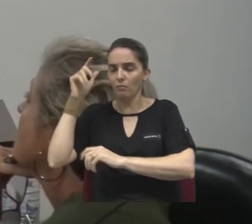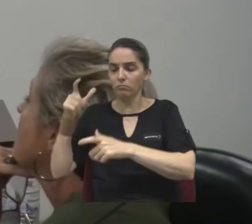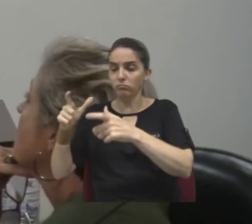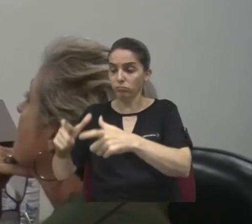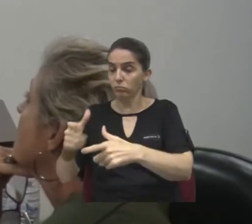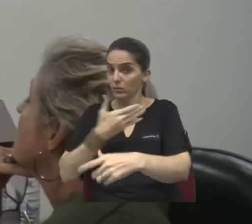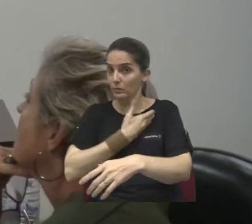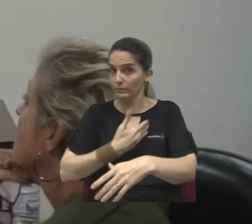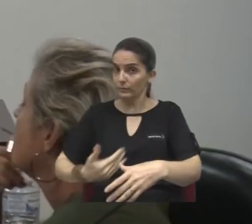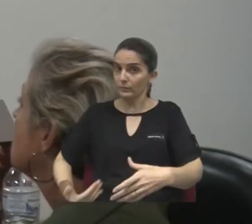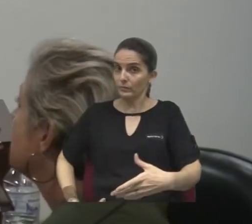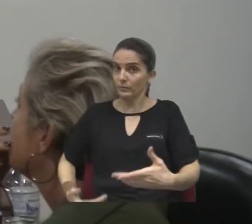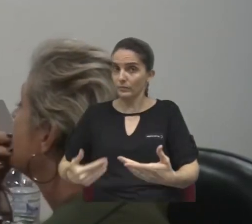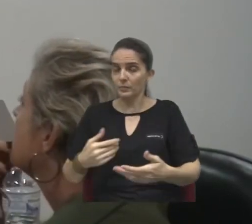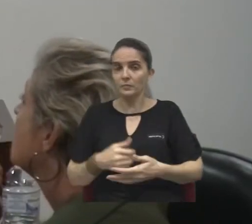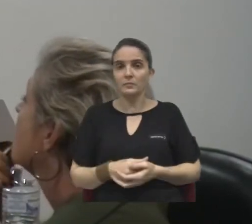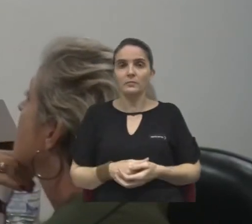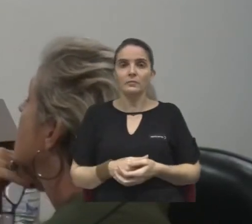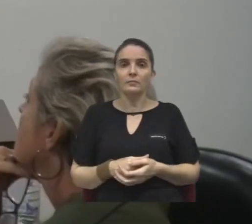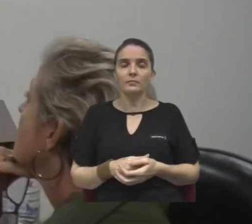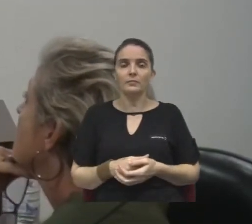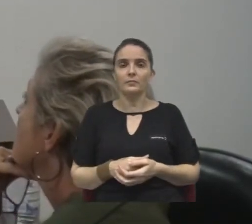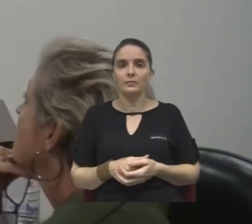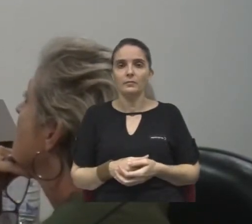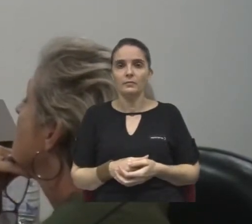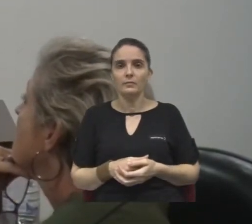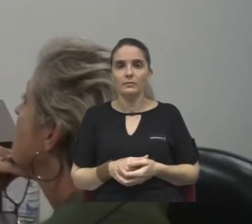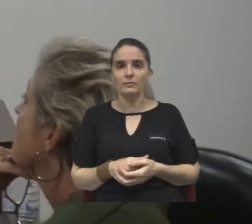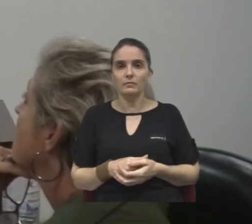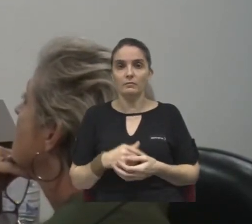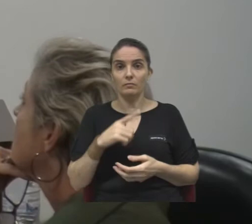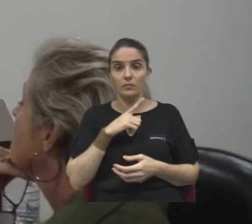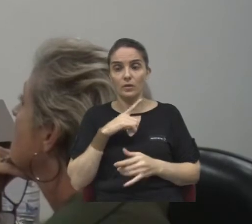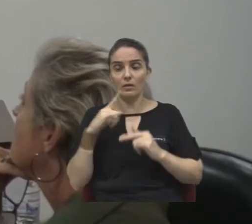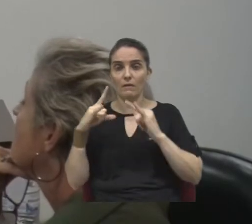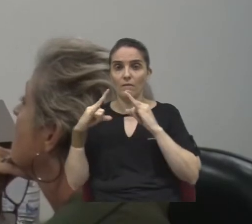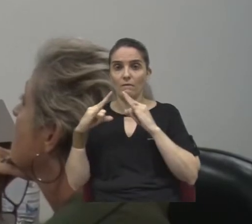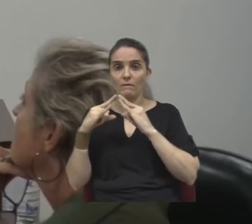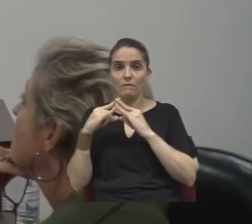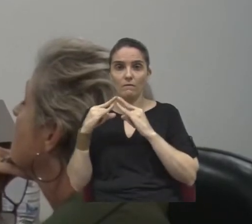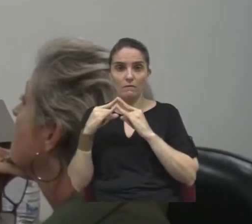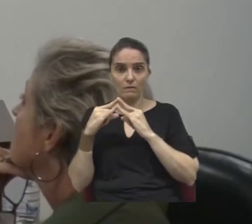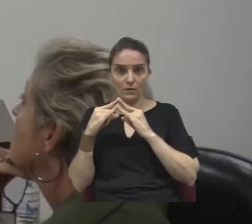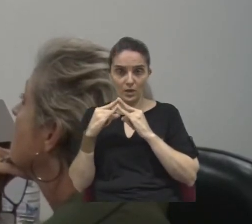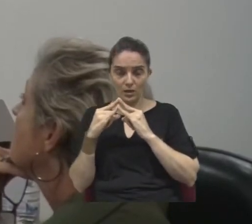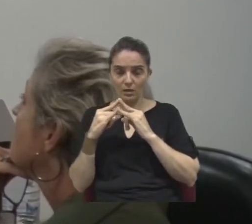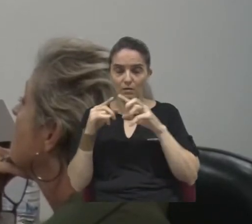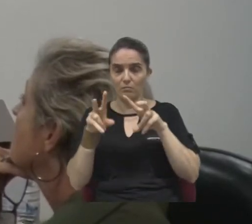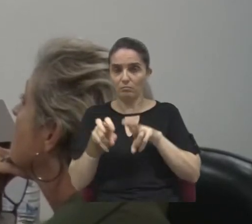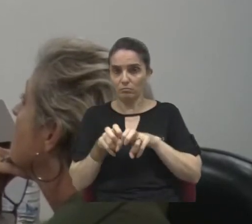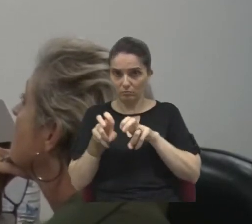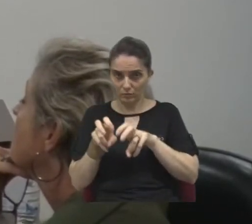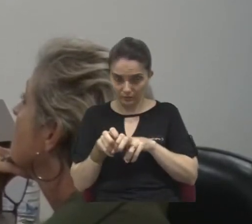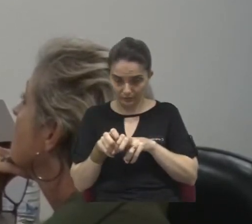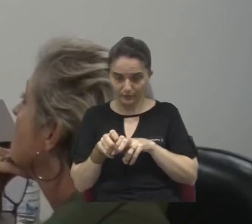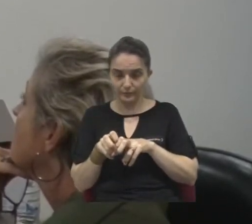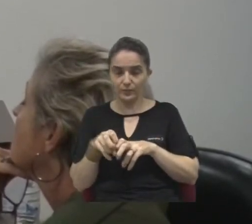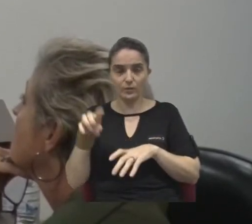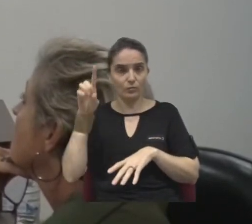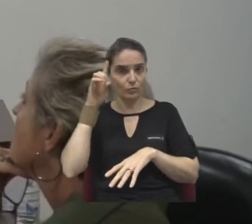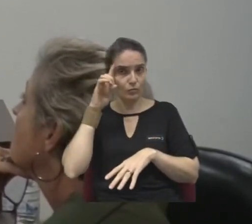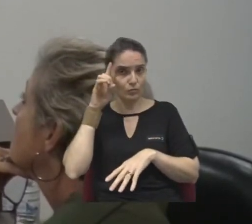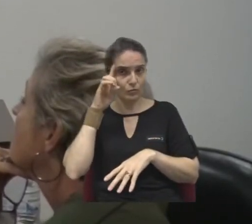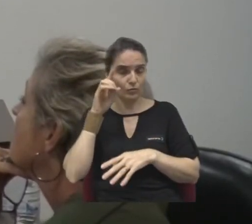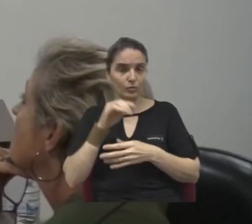onde existe aquela feira orgânica, não sei como, feira do produtor, durante o dia ali,